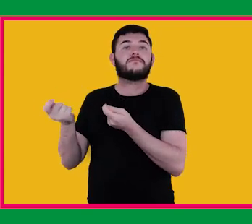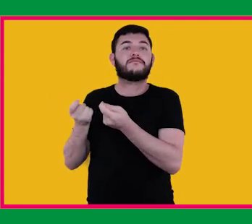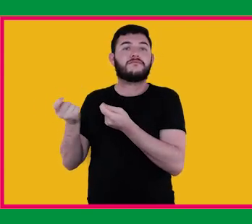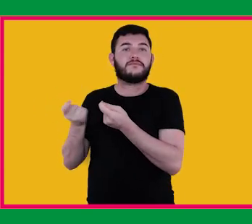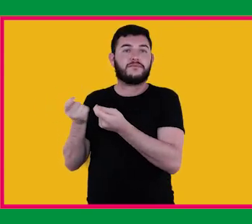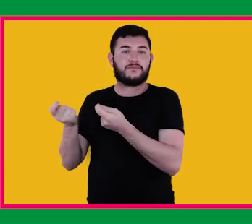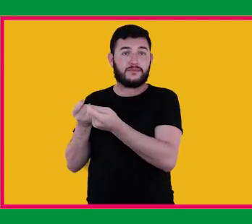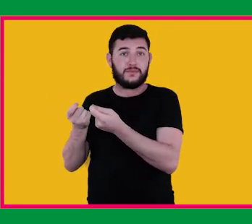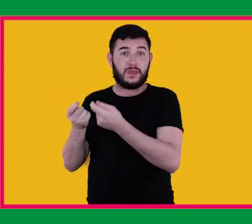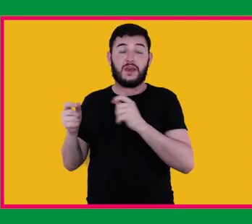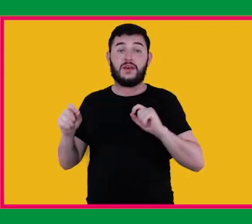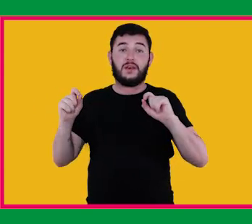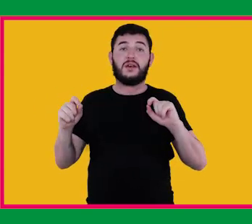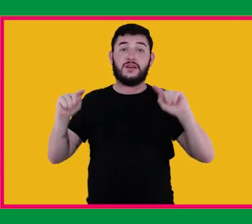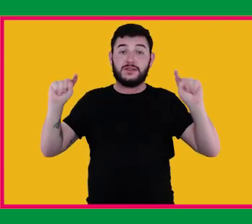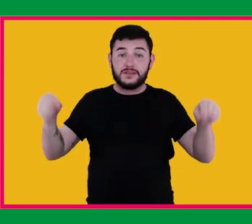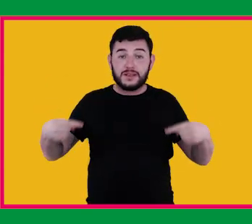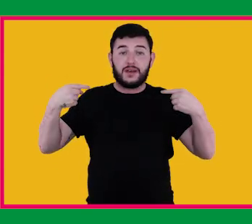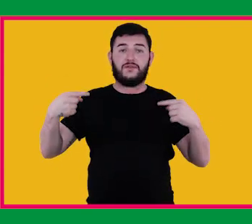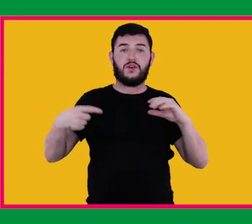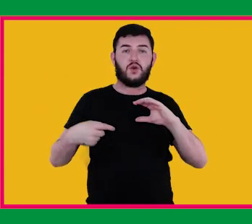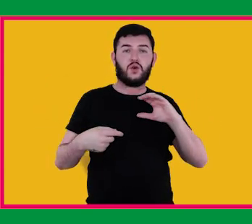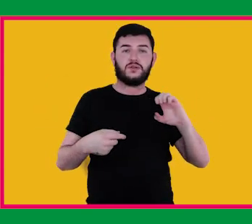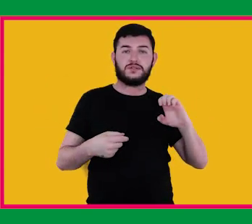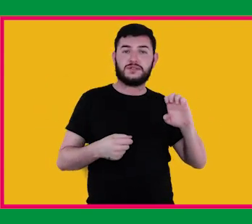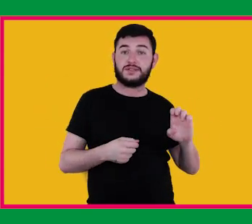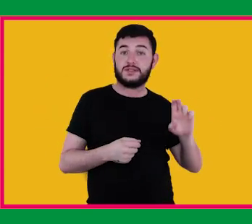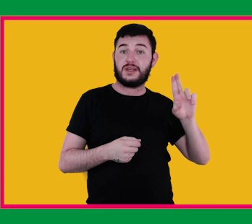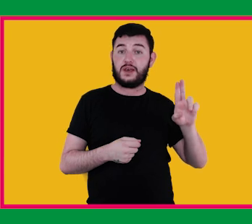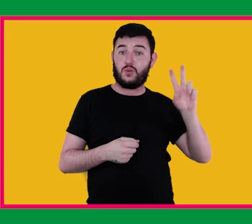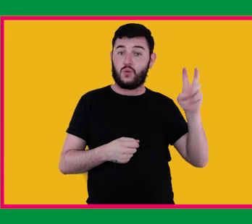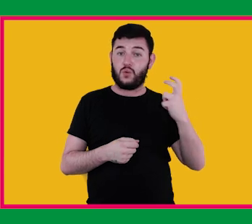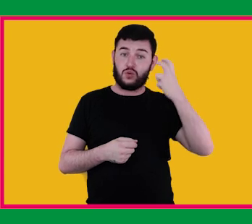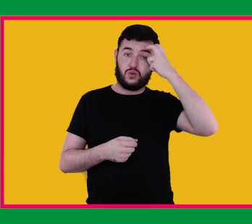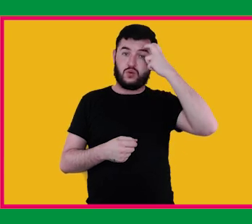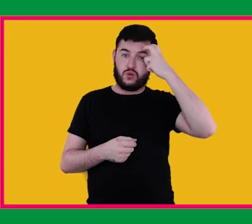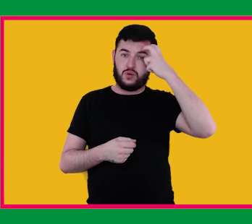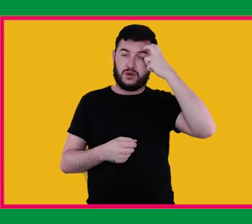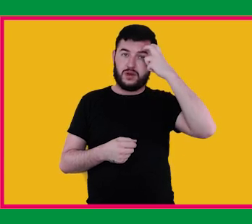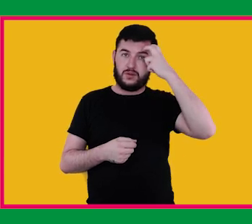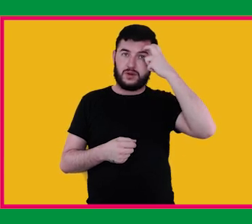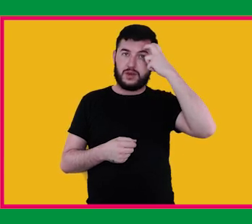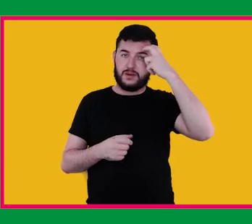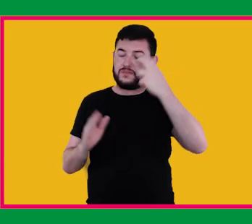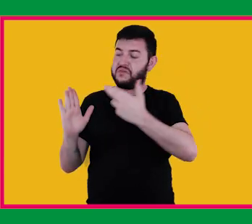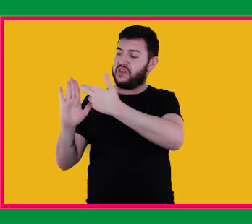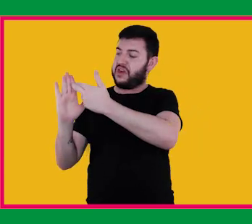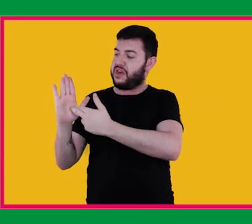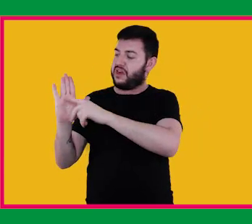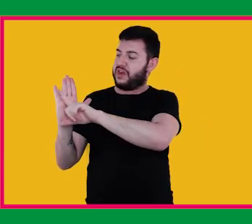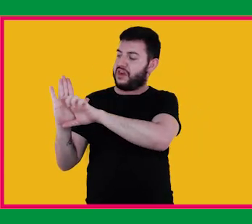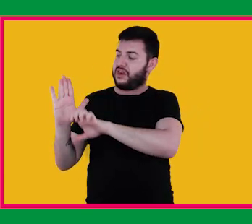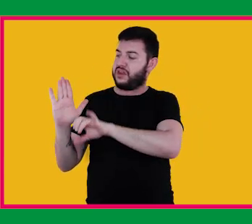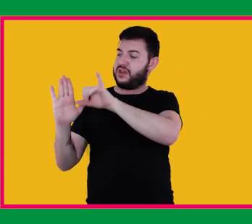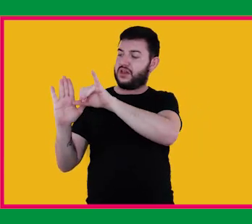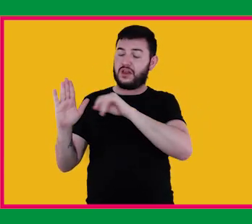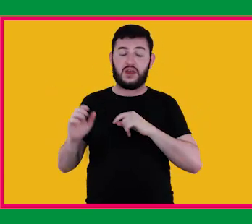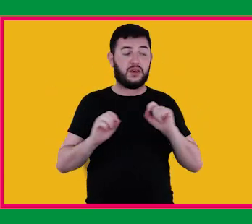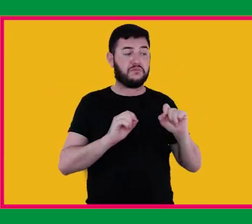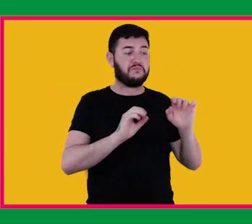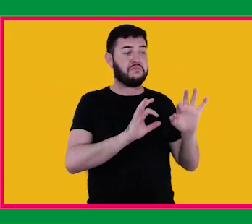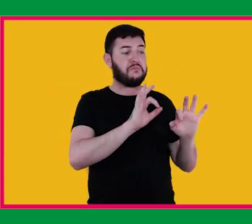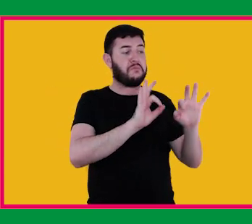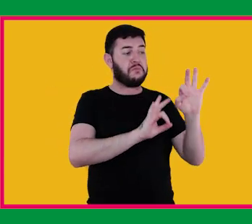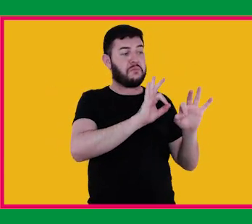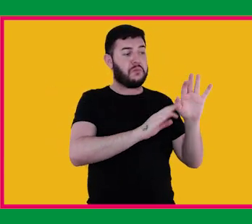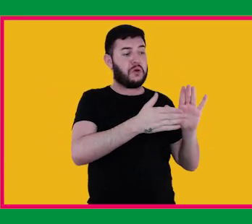primeiro grande desafio dos Céus da Cultura foi fazer um projeto que respondesse a todas essas exigências legais de uma obra pública e,